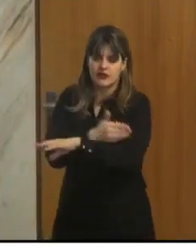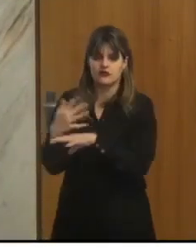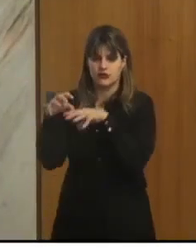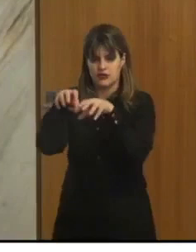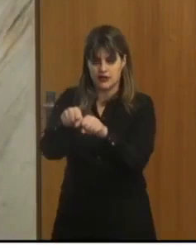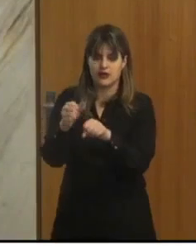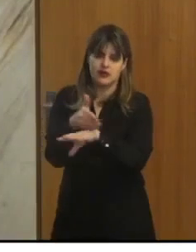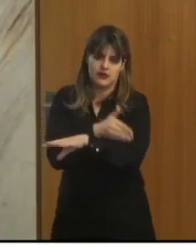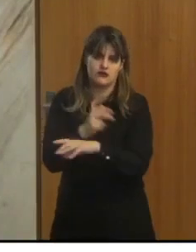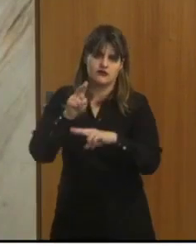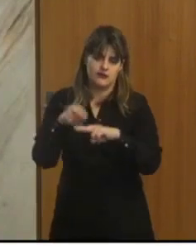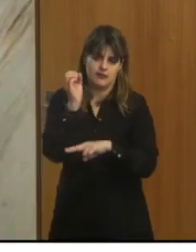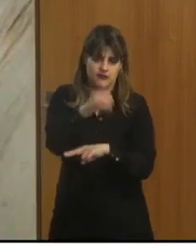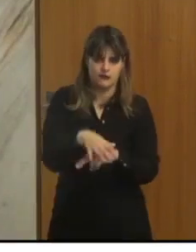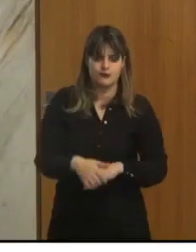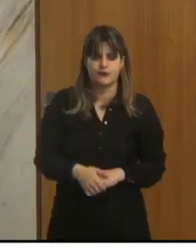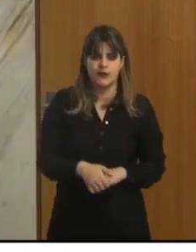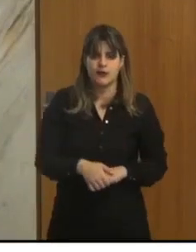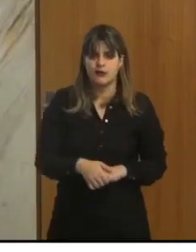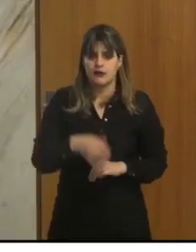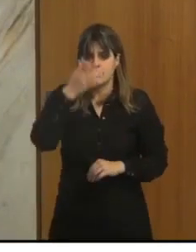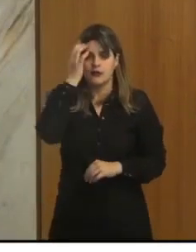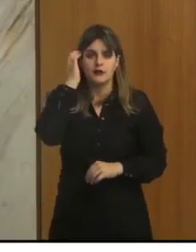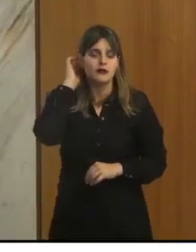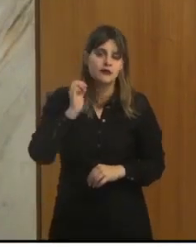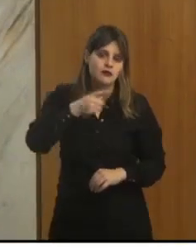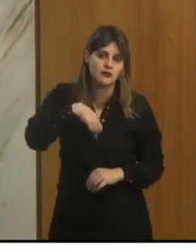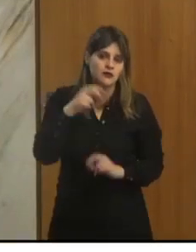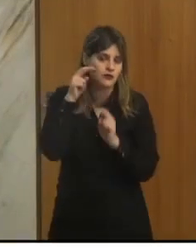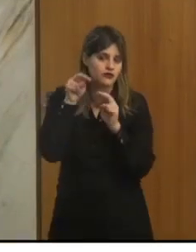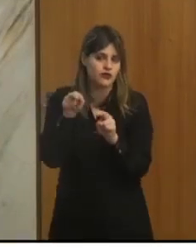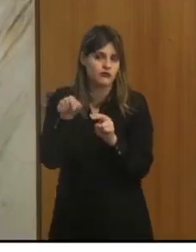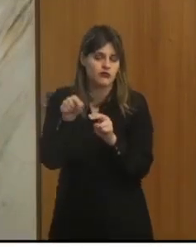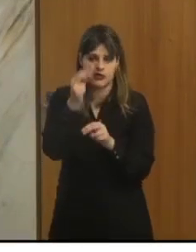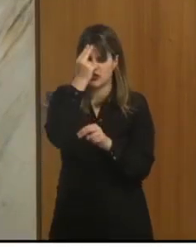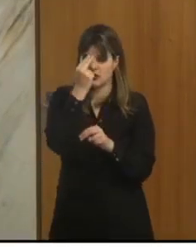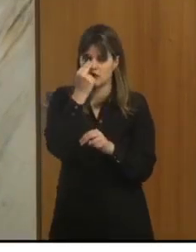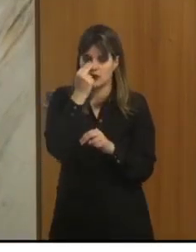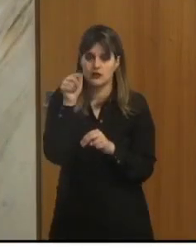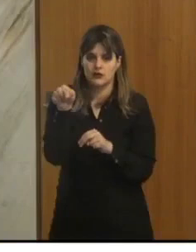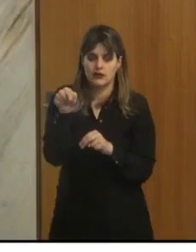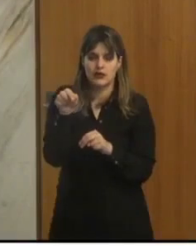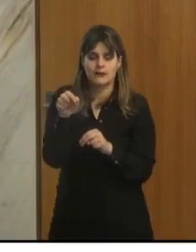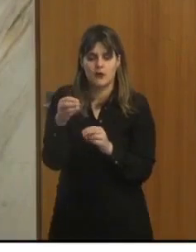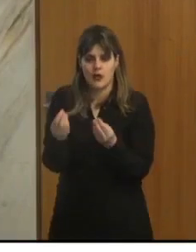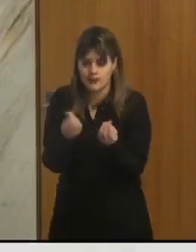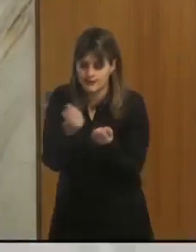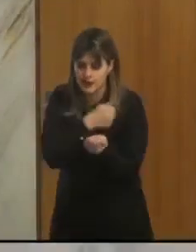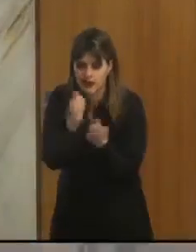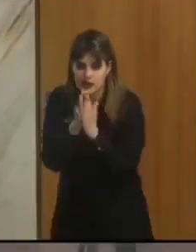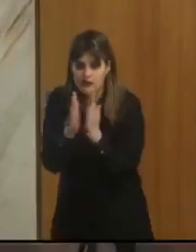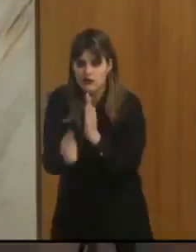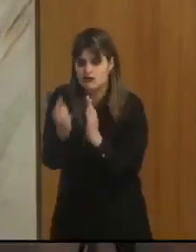preso. De qualquer modo, o que nós vemos aqui no largo do castelo são as marcas de uma igreja construída